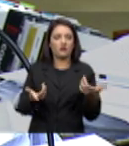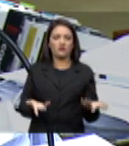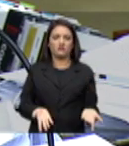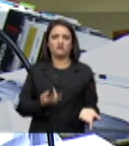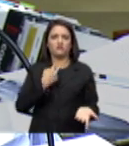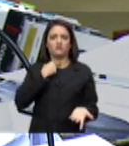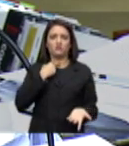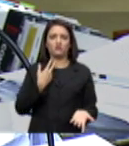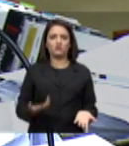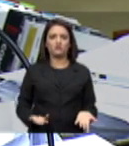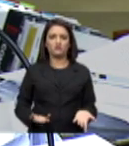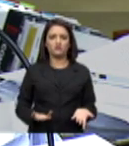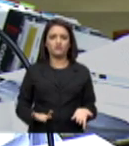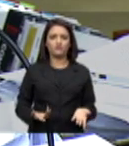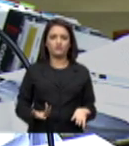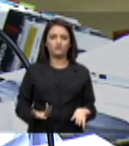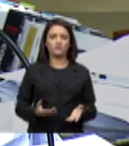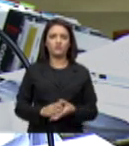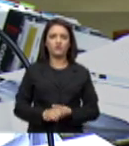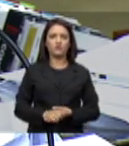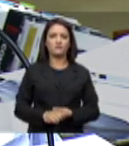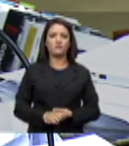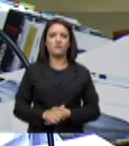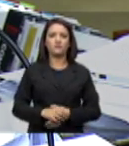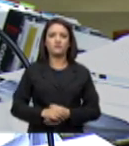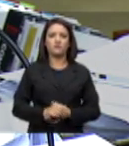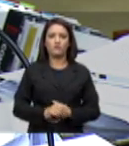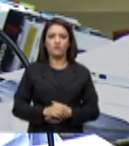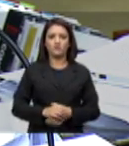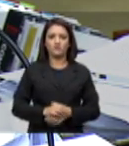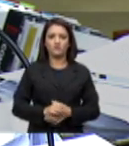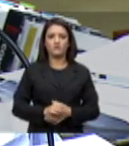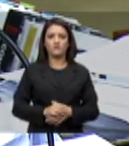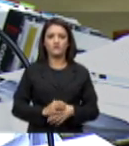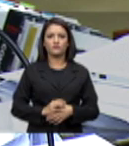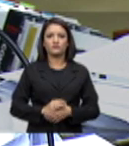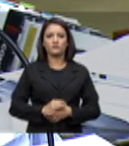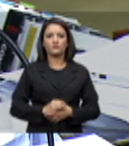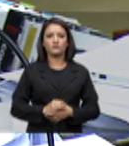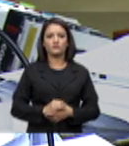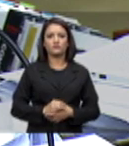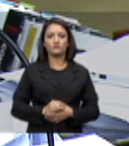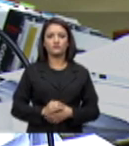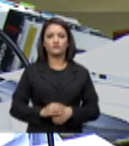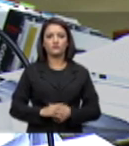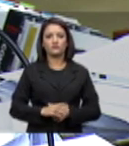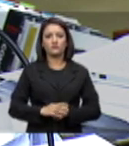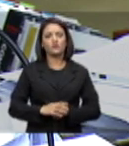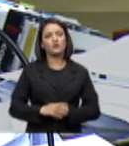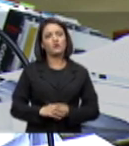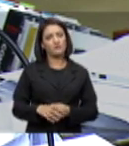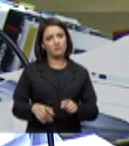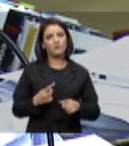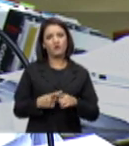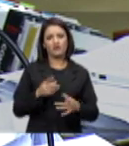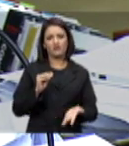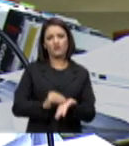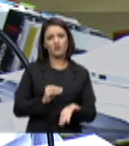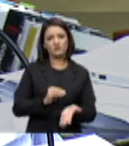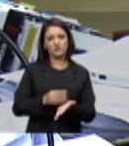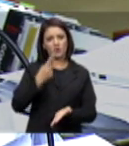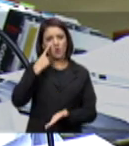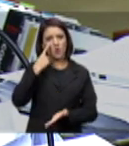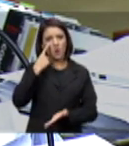ampliar é o pedido na verdade nós estamos agindo de ofício não observando a